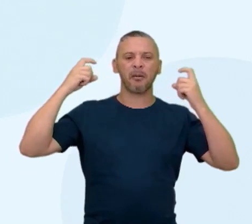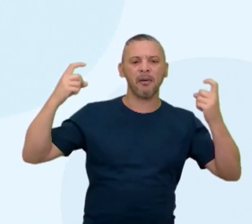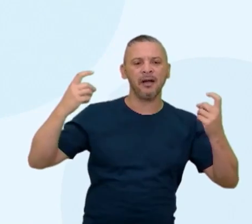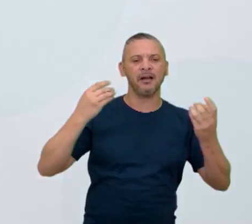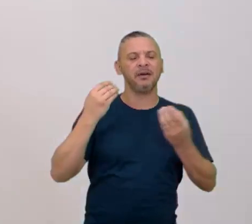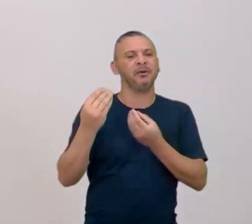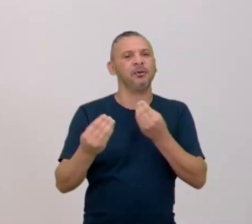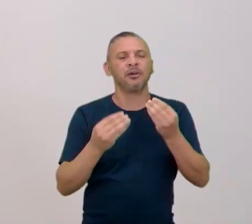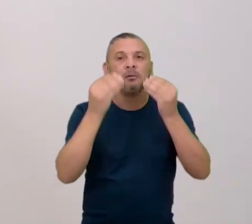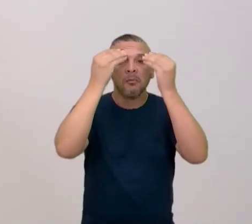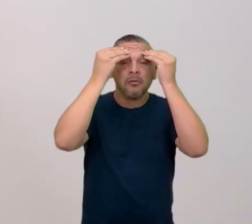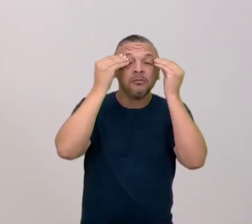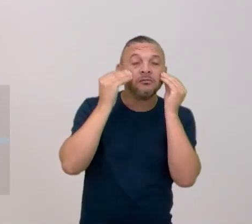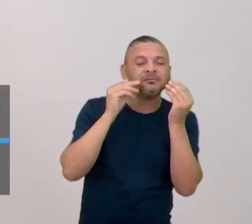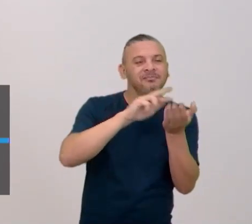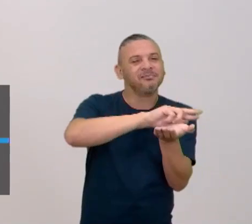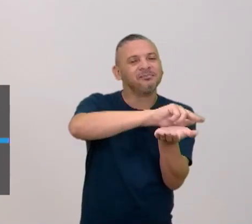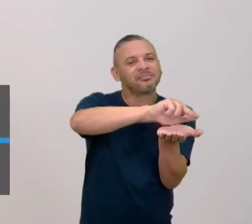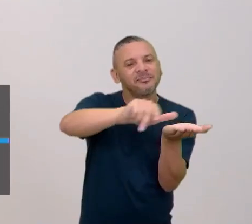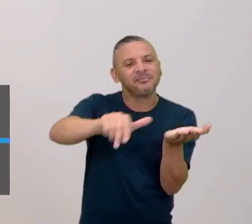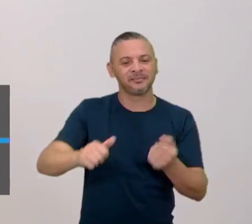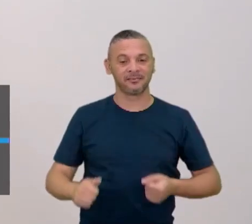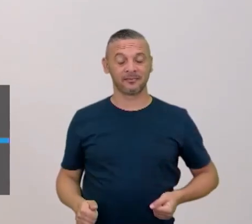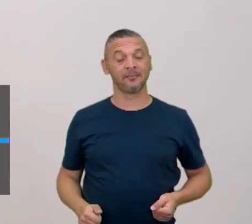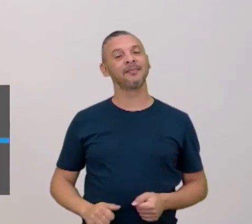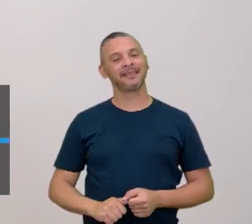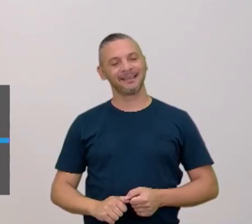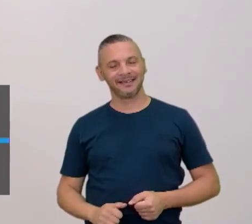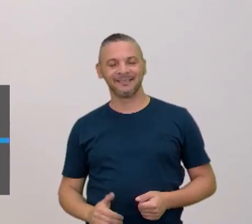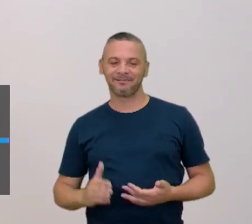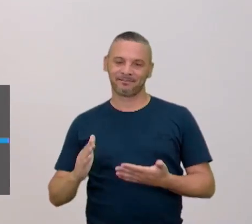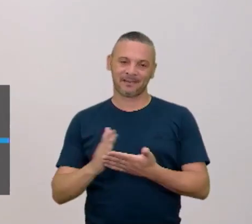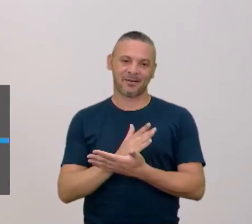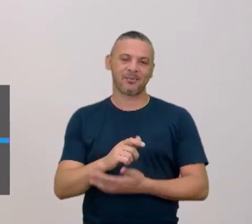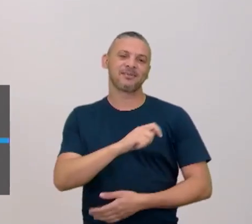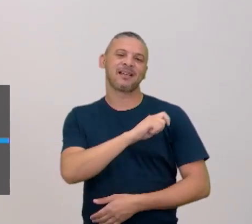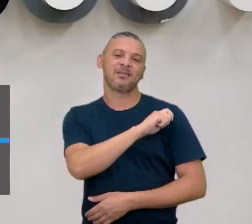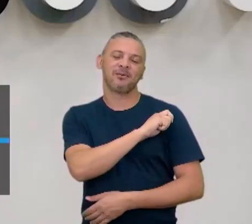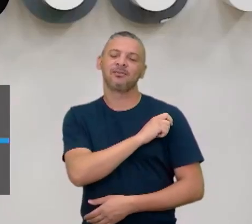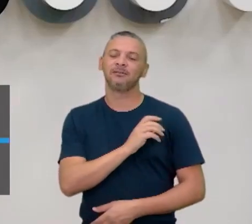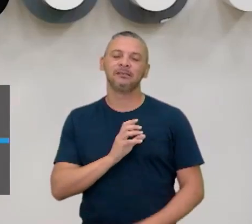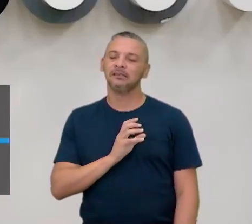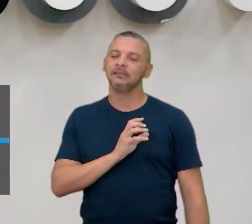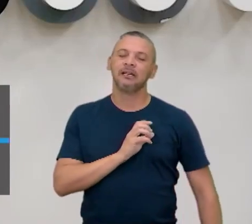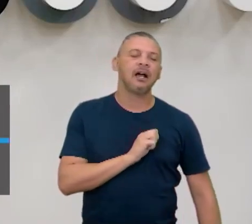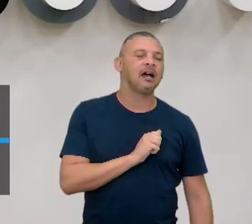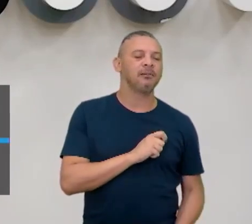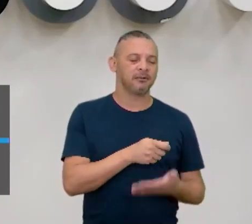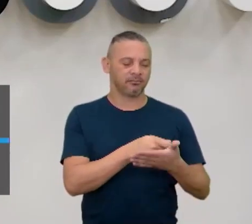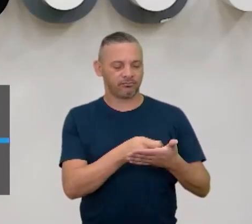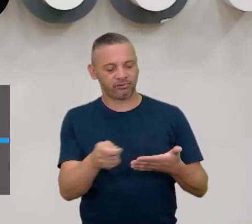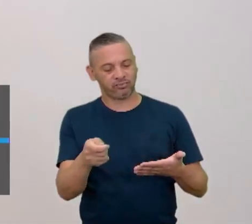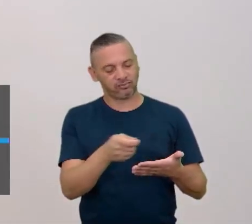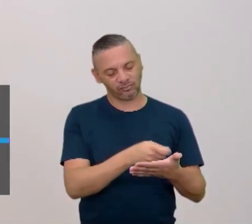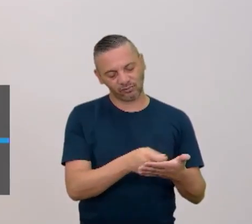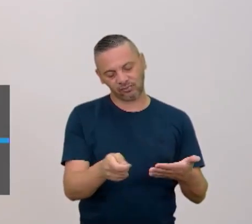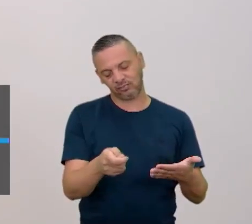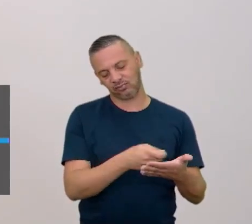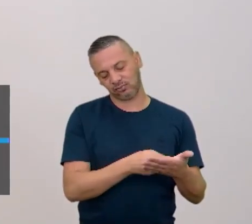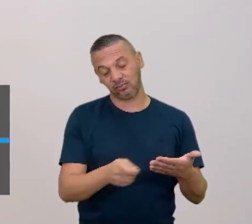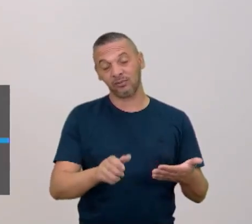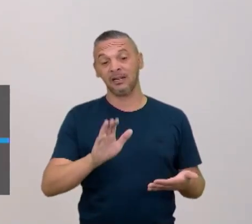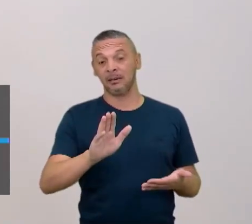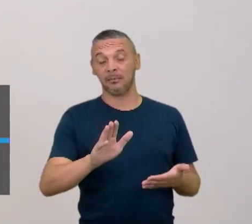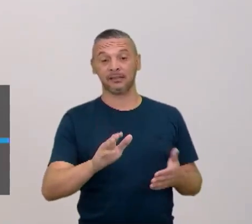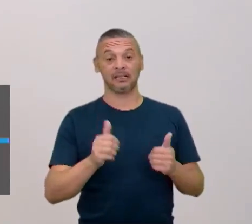sobre essas questões porque tem estudantes que gostam de escrever, mas eles têm essa dificuldade em atuar. Então, de